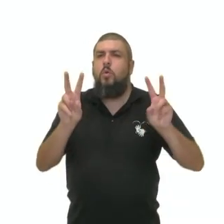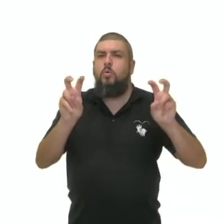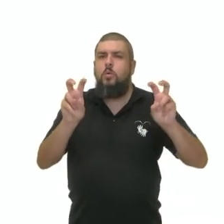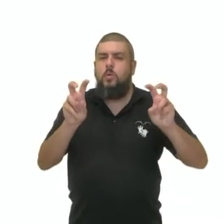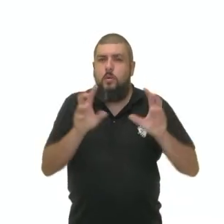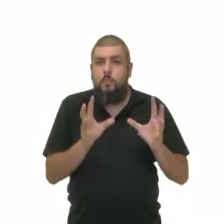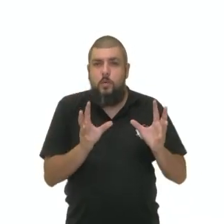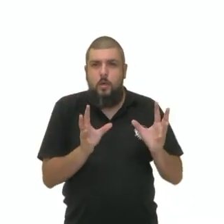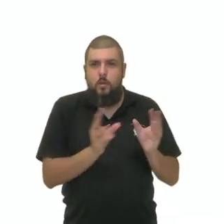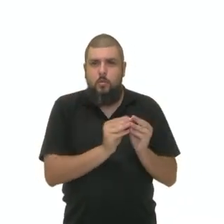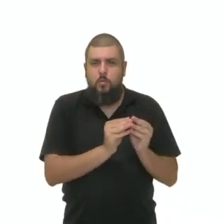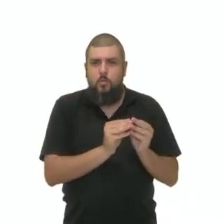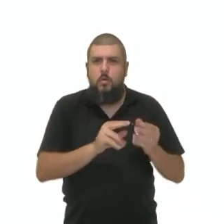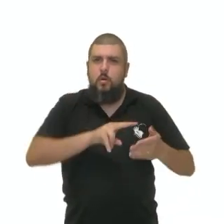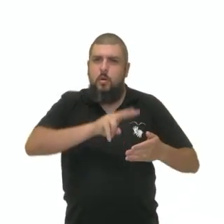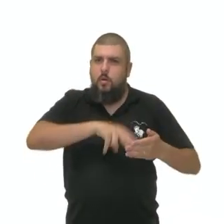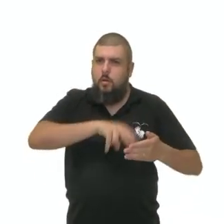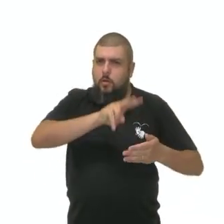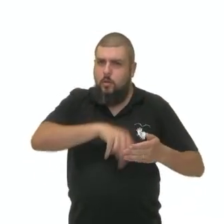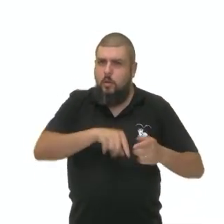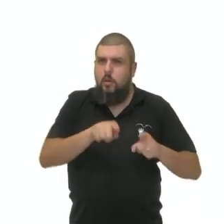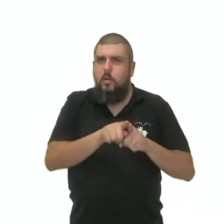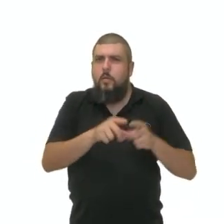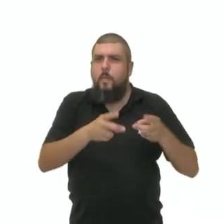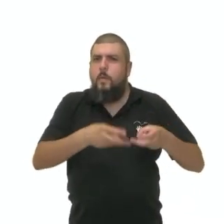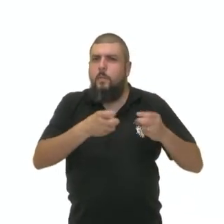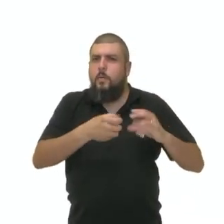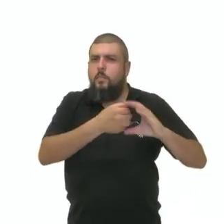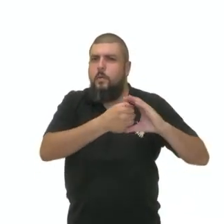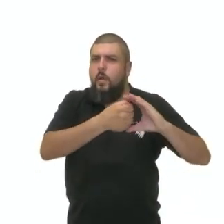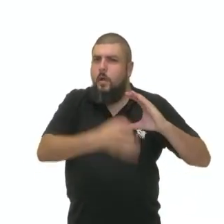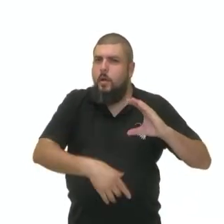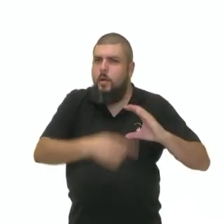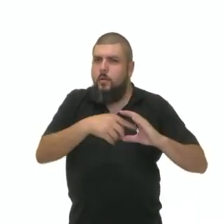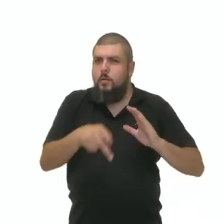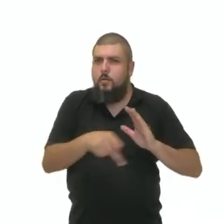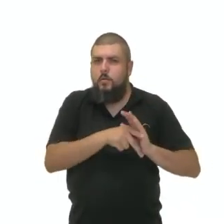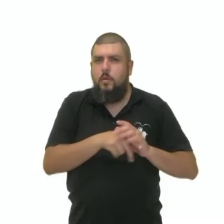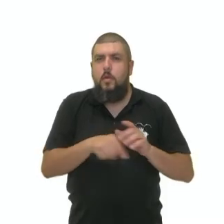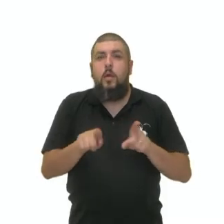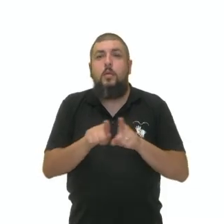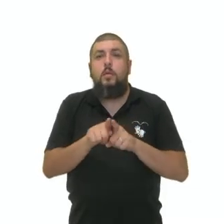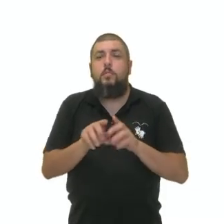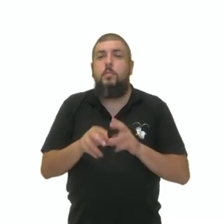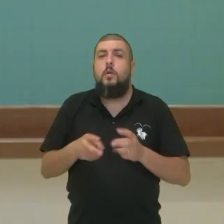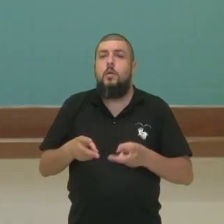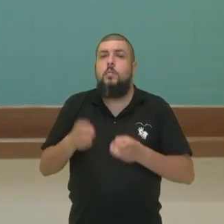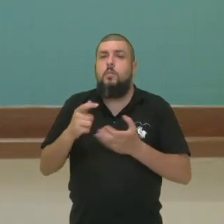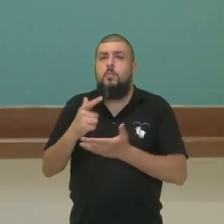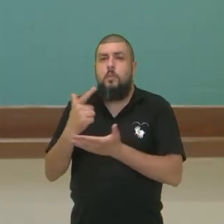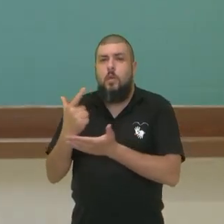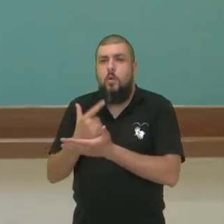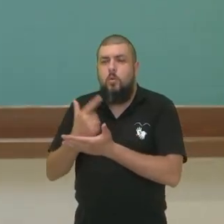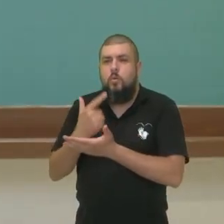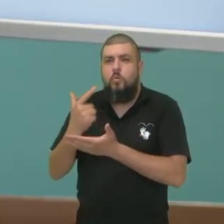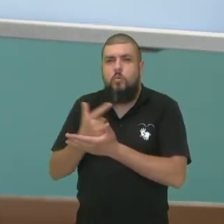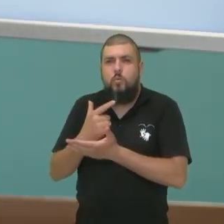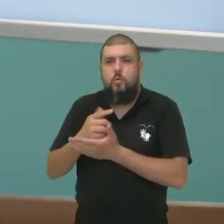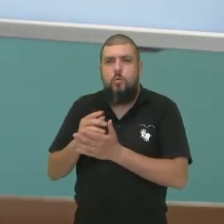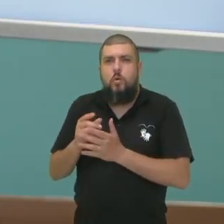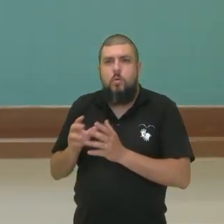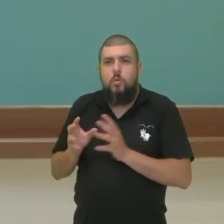e analisamos uma resenha e verificamos a intertextualidade presente no livro